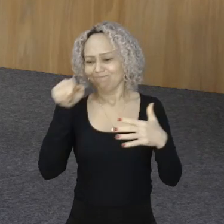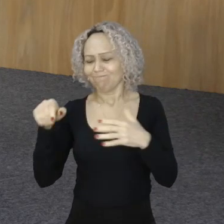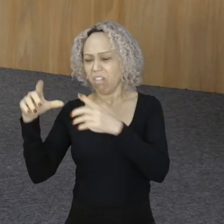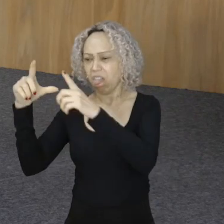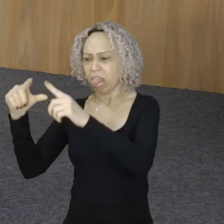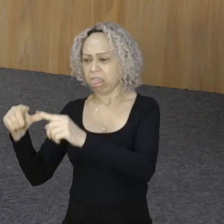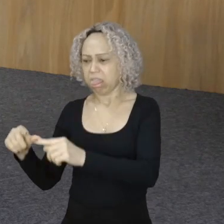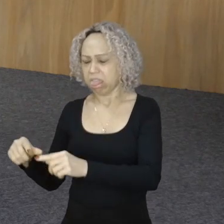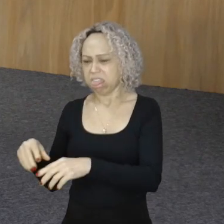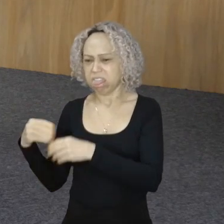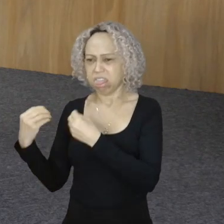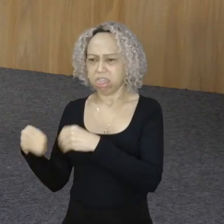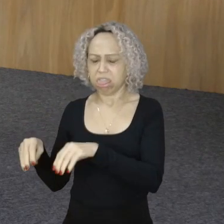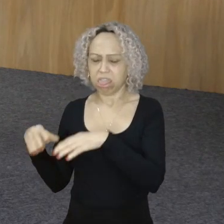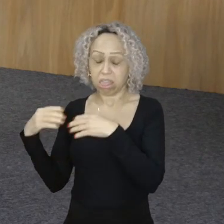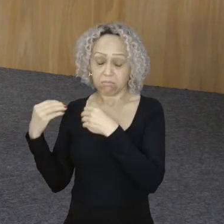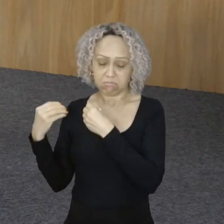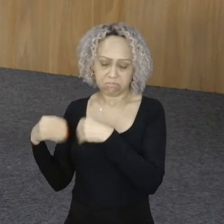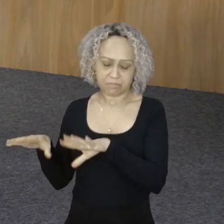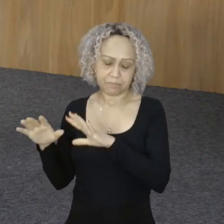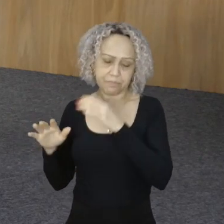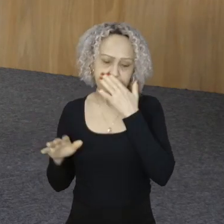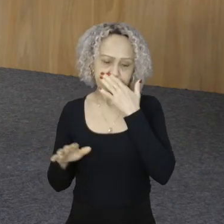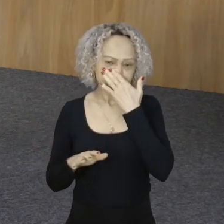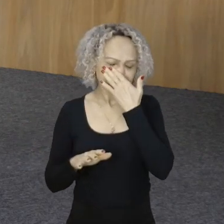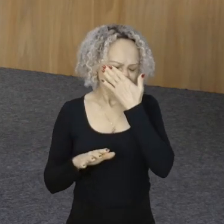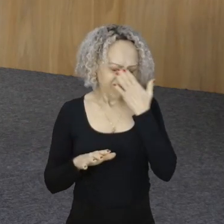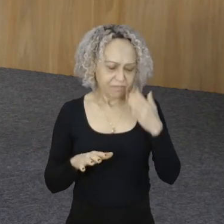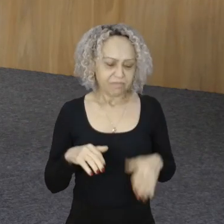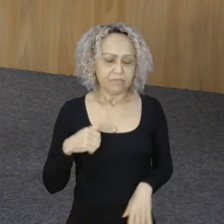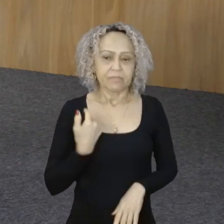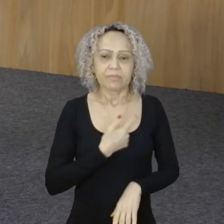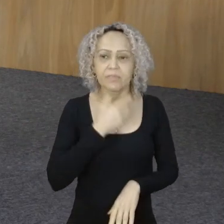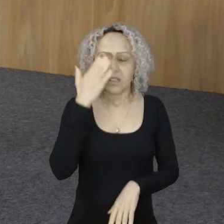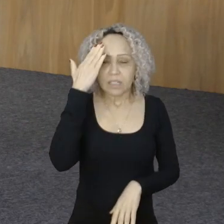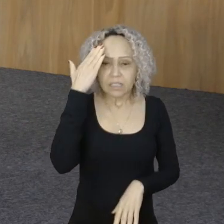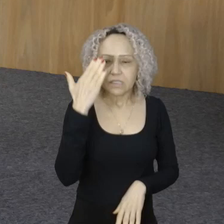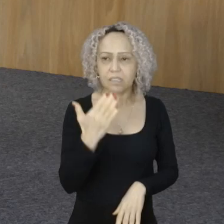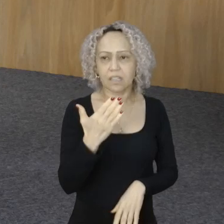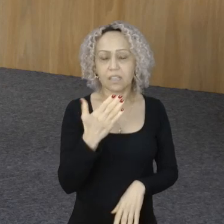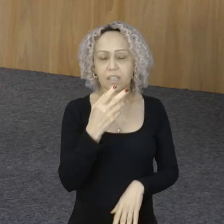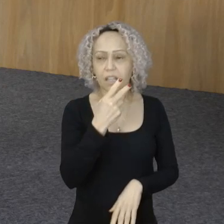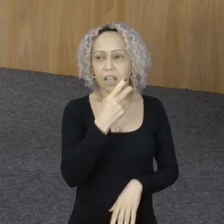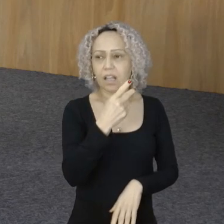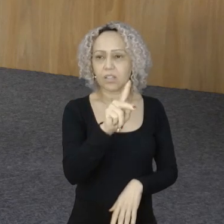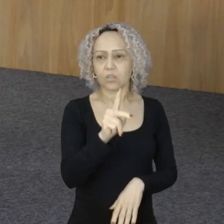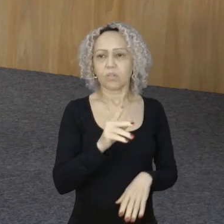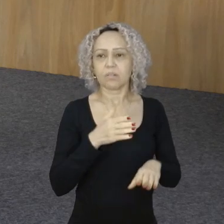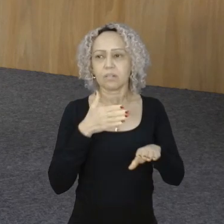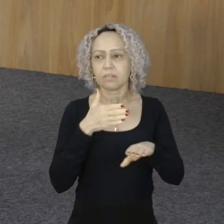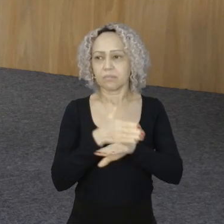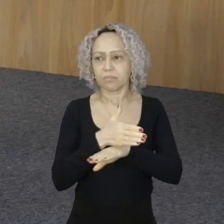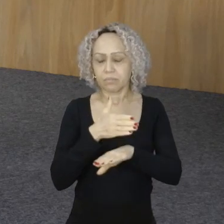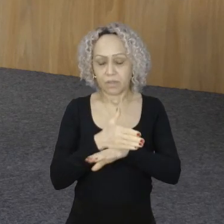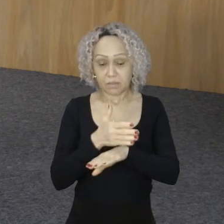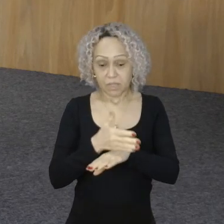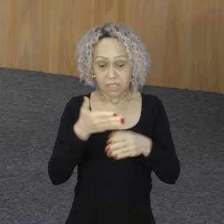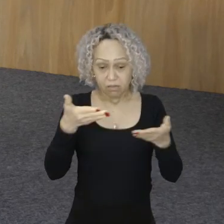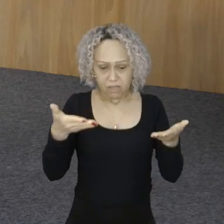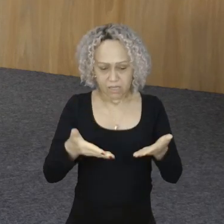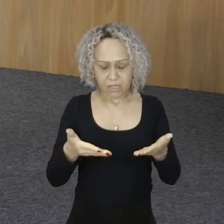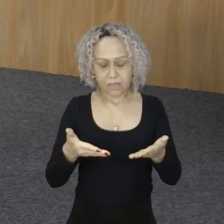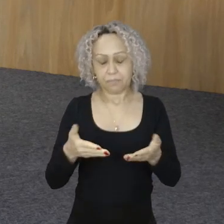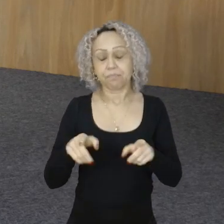Fontana, agradeço muito sua participação aqui com a gente, e a gente hoje conversa também com Raimundo Bonfim, que é coordenador da Central dos Movimentos